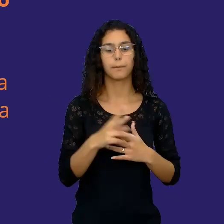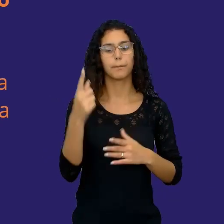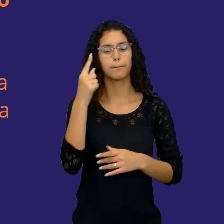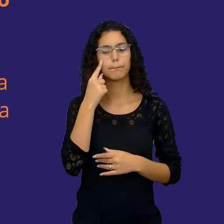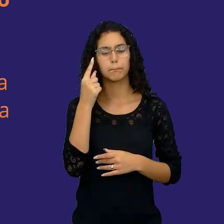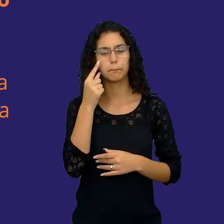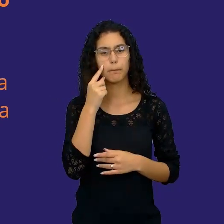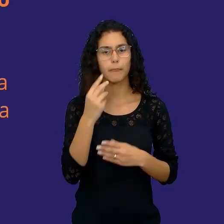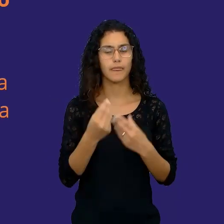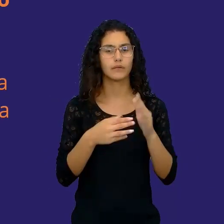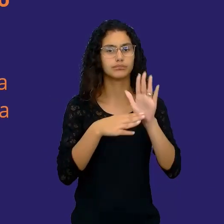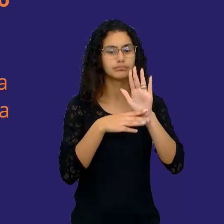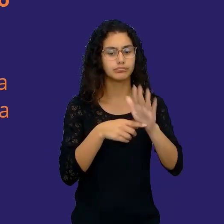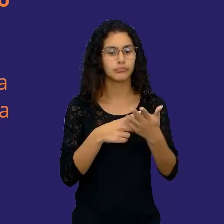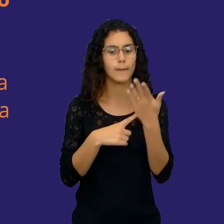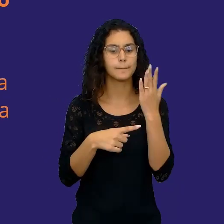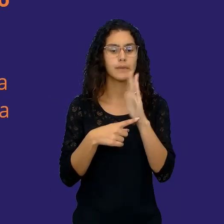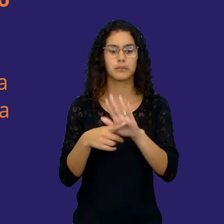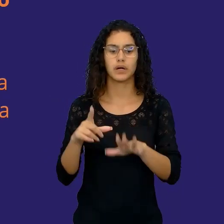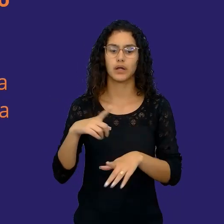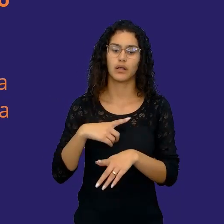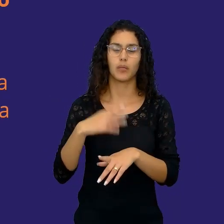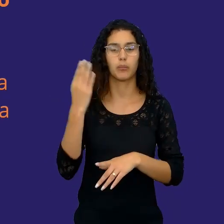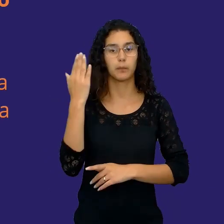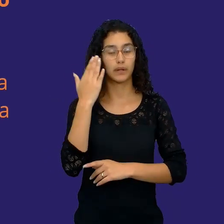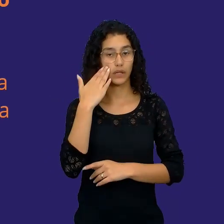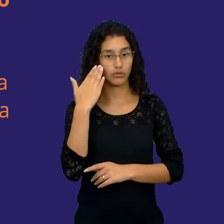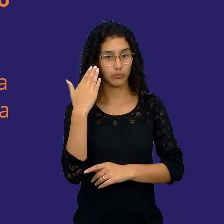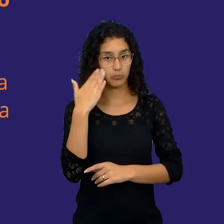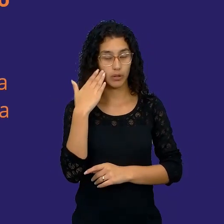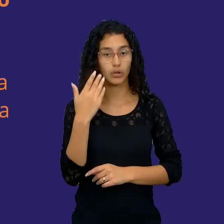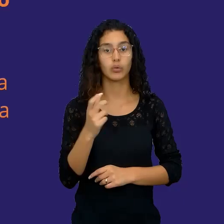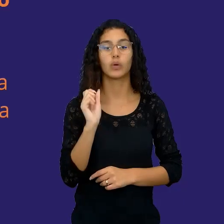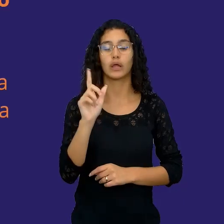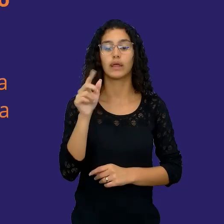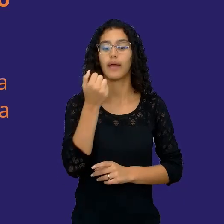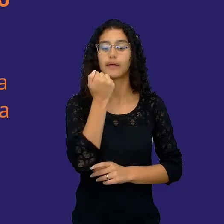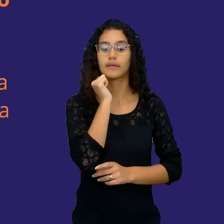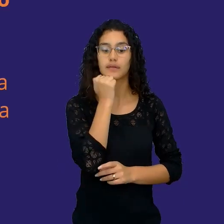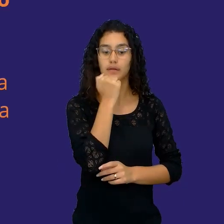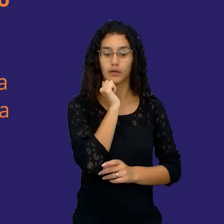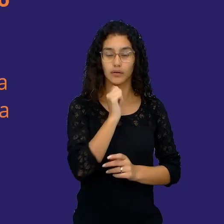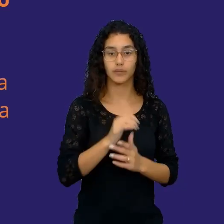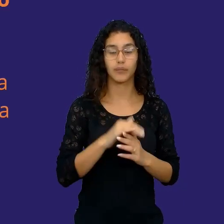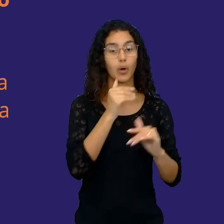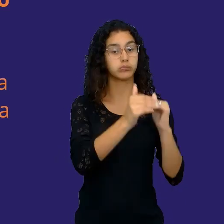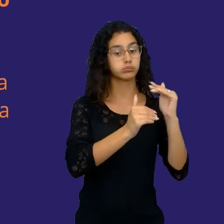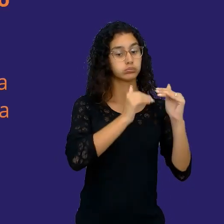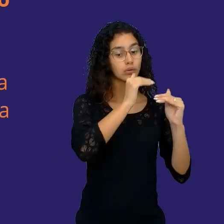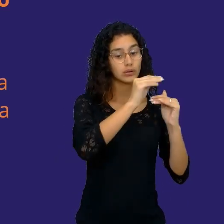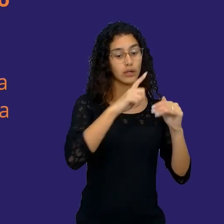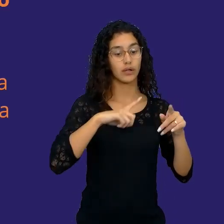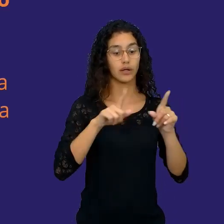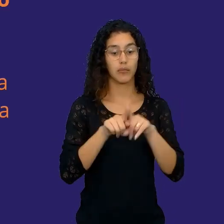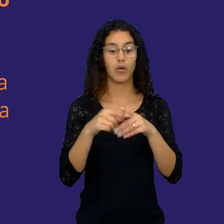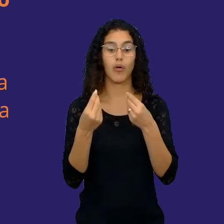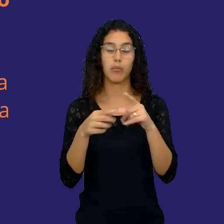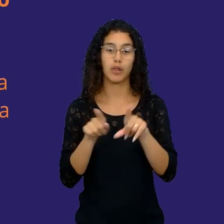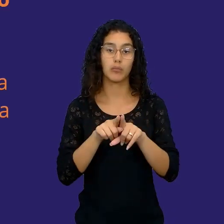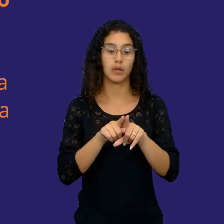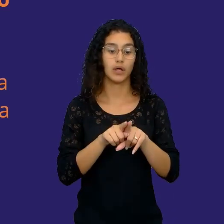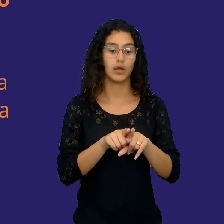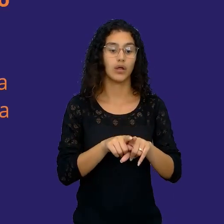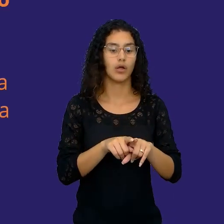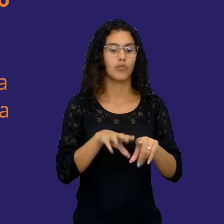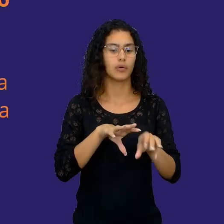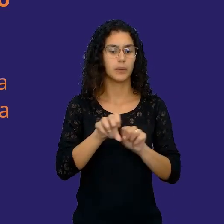acredita contribuir tanto para a compreensão do que é ciência, né, e de seus processos, quanto para a